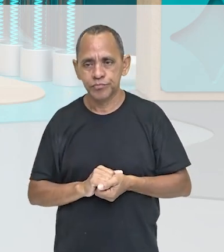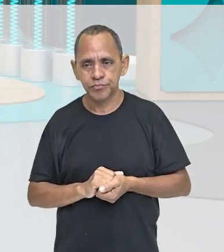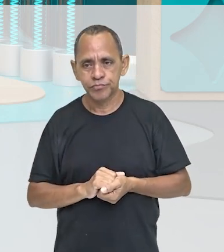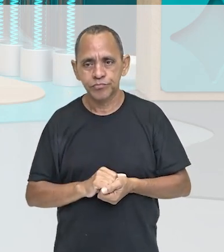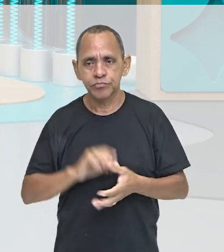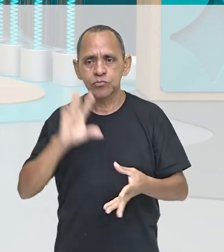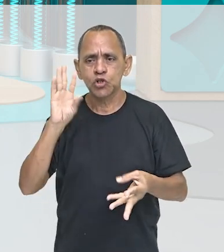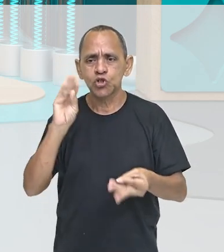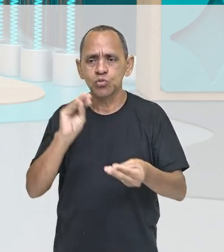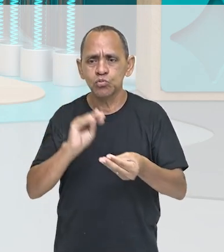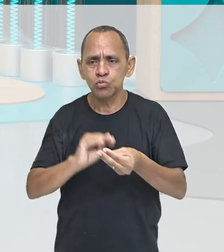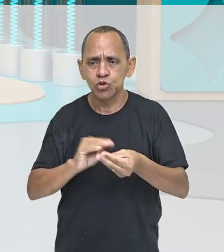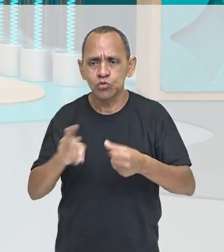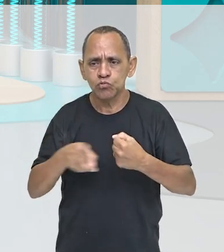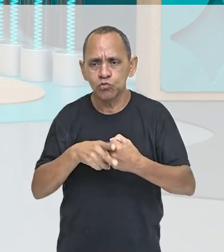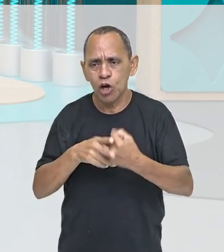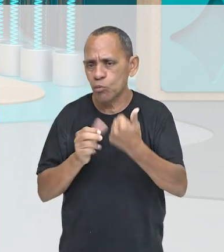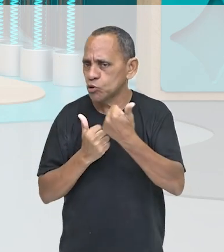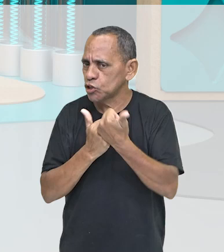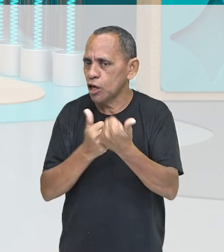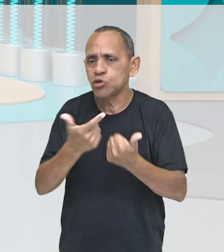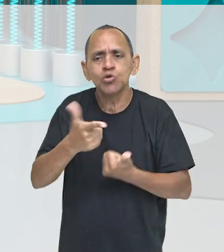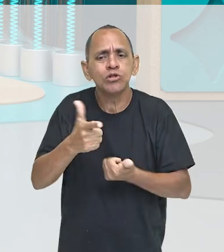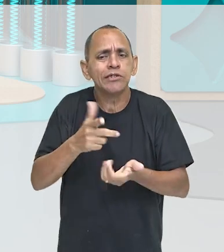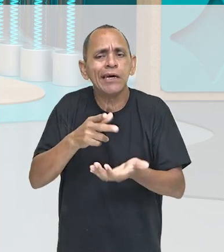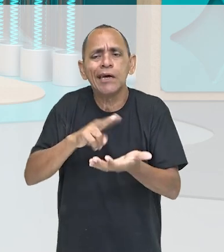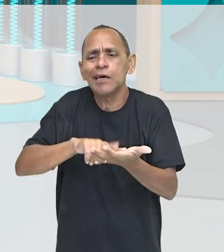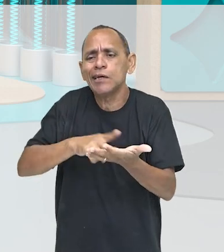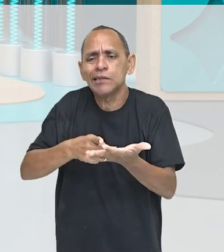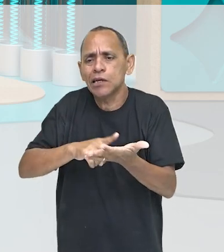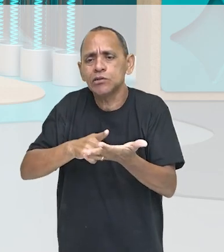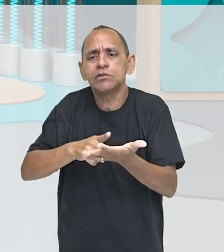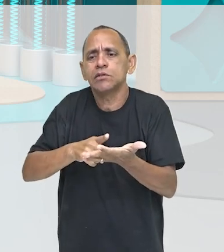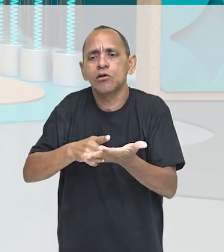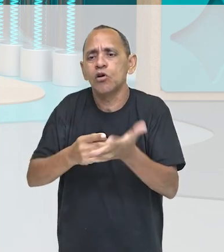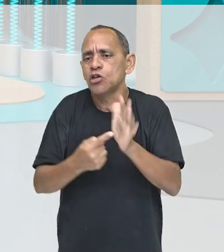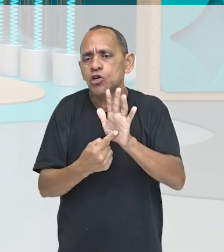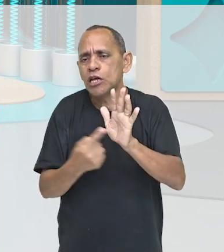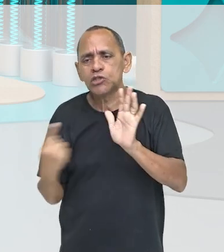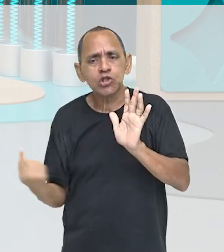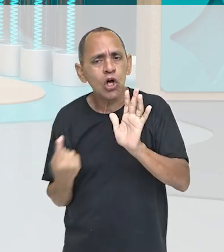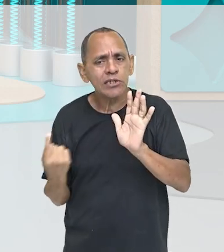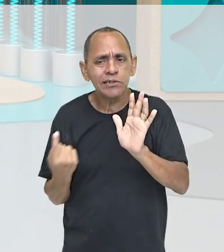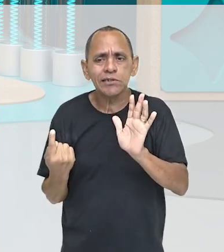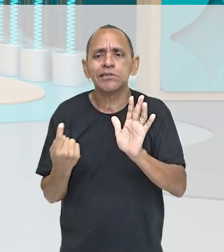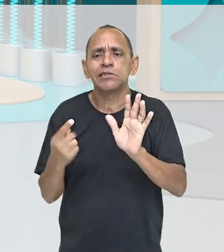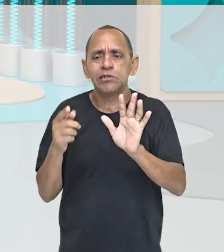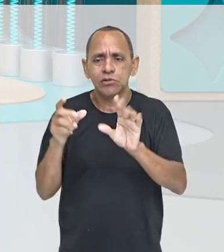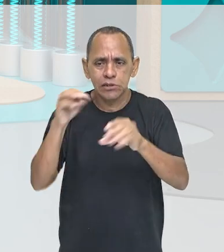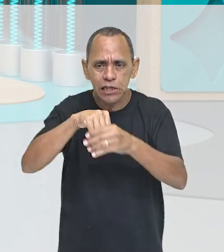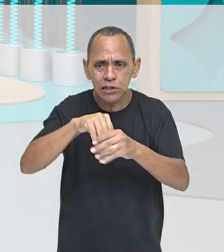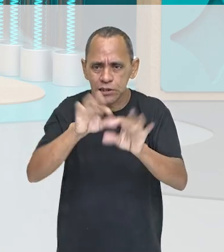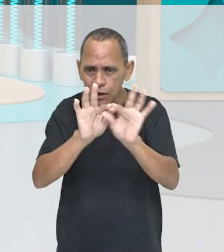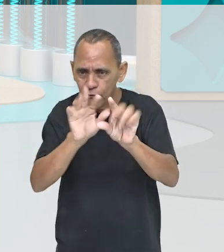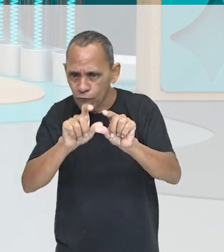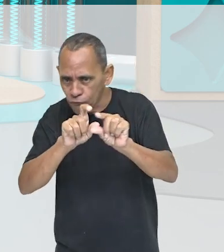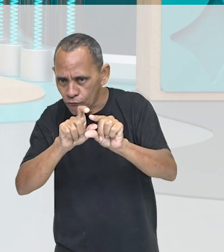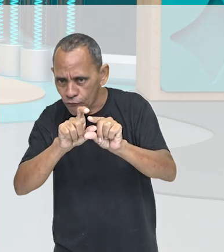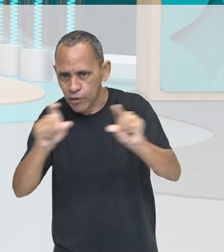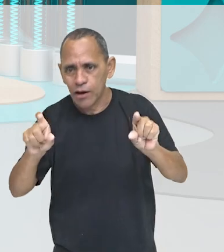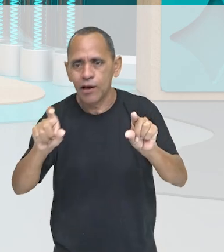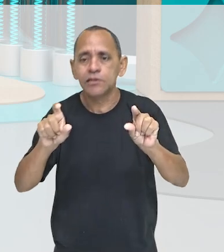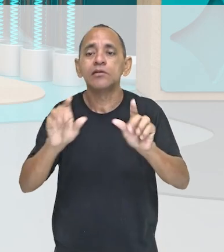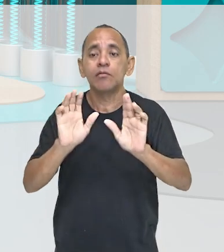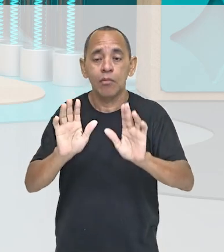resumo, verbo auxiliar não tem tradução, eles não aparecem sozinhos nas frases, mas eles são fundamentais para